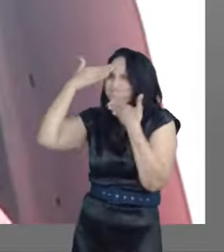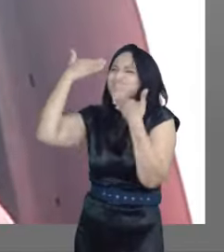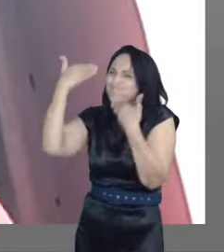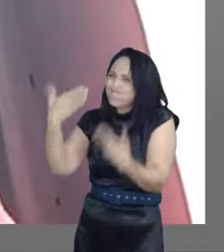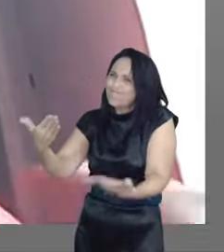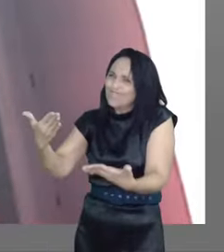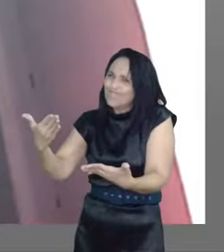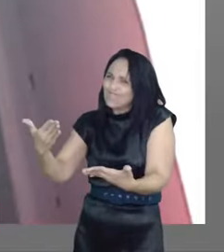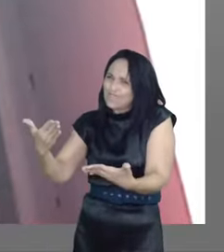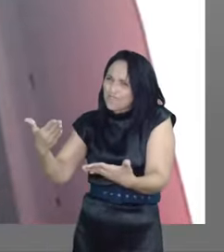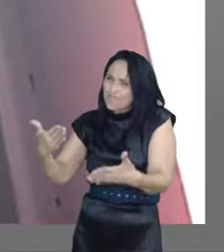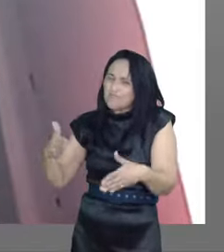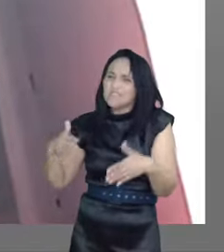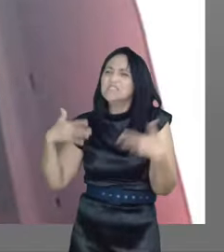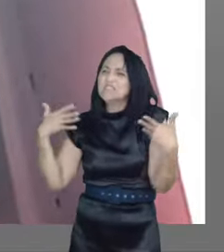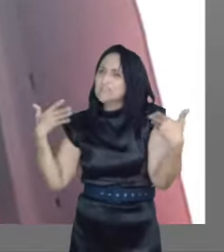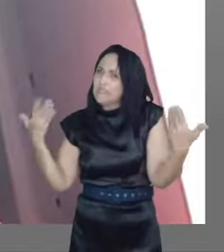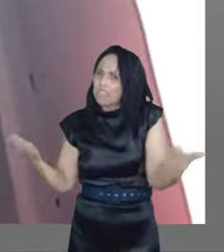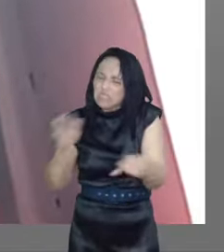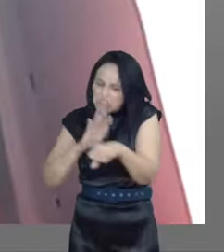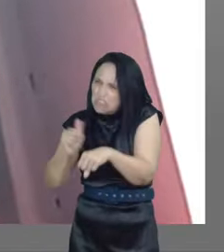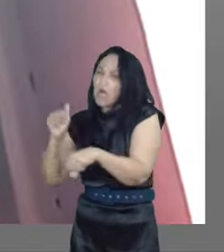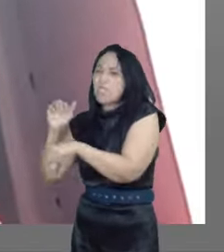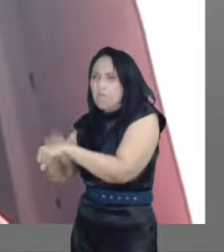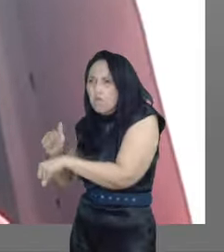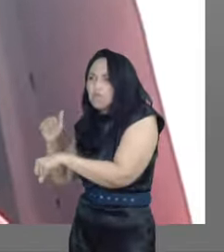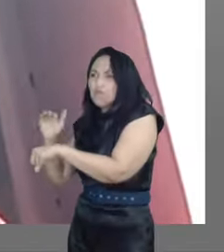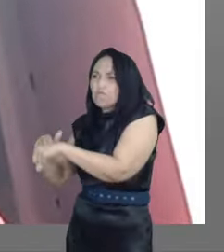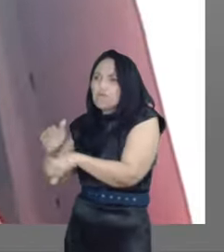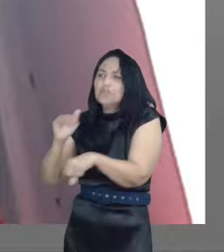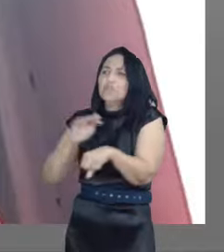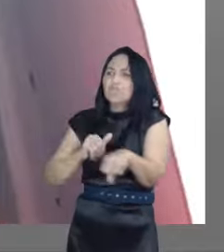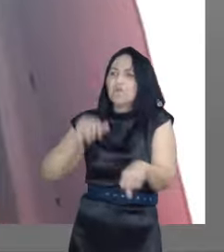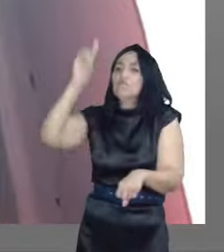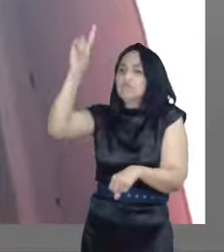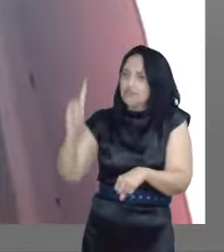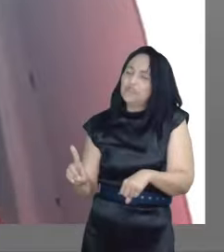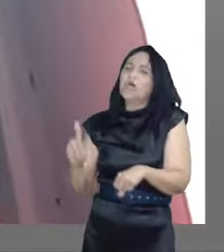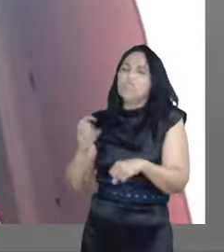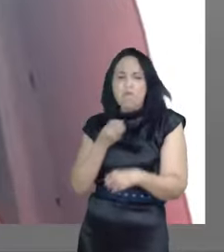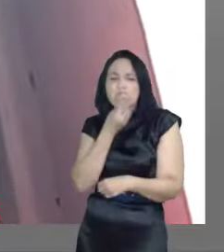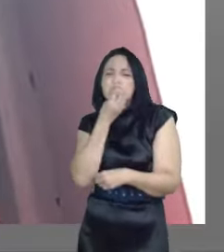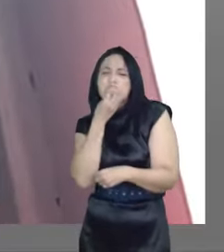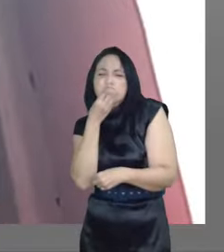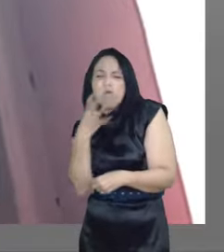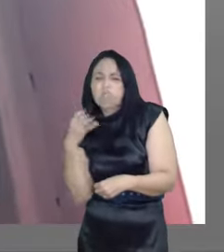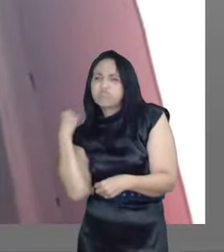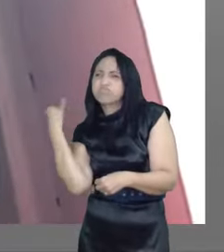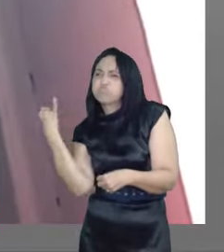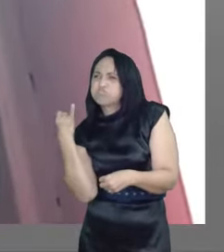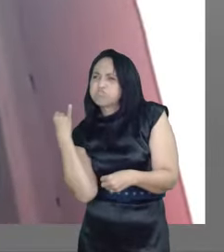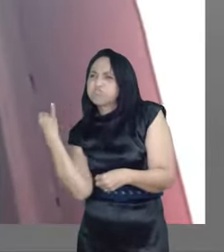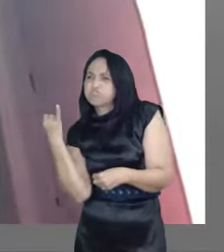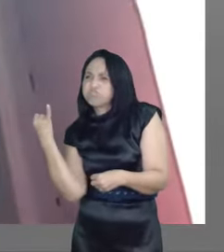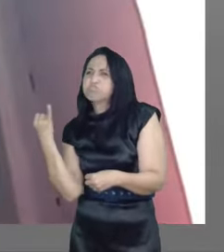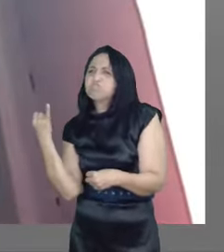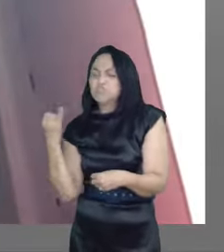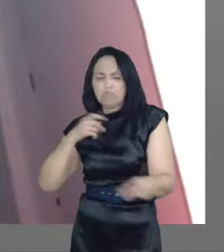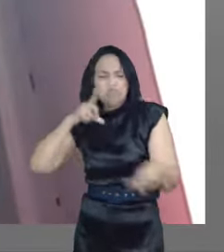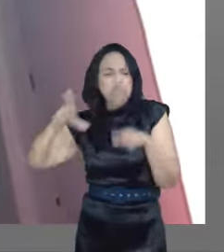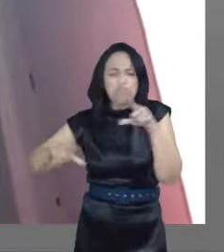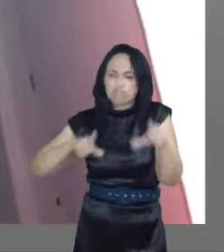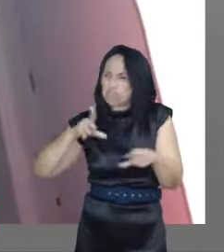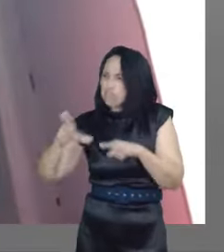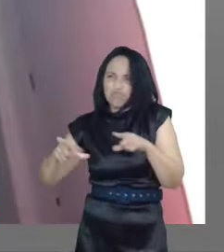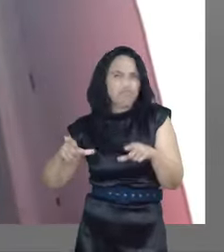mais bombou, chamando os dirigentes. Então, foi muito bom, foi muito importante, mas as tarefas não